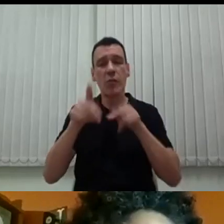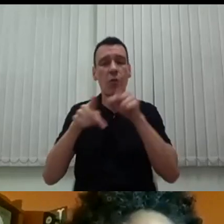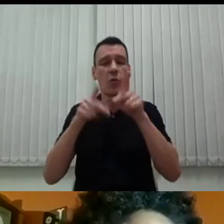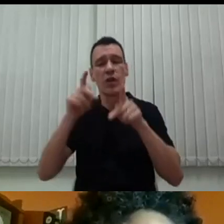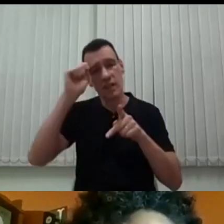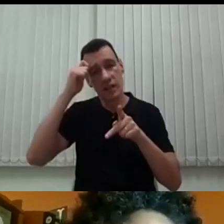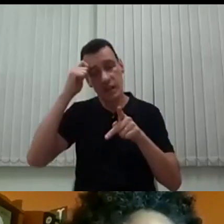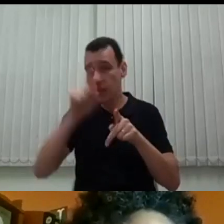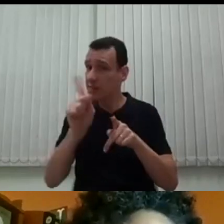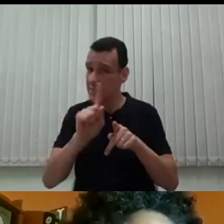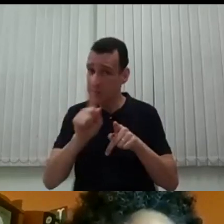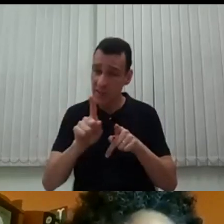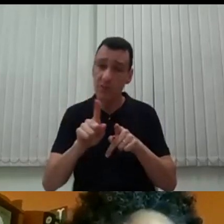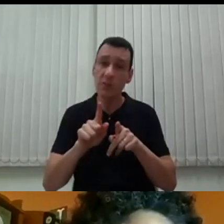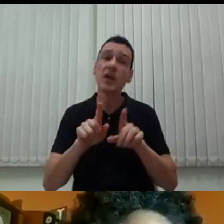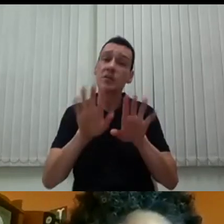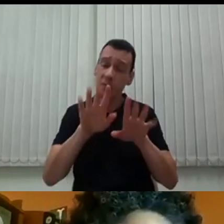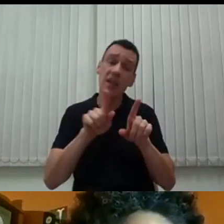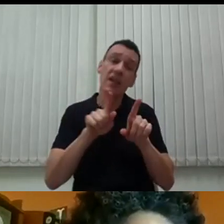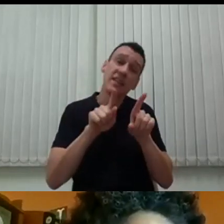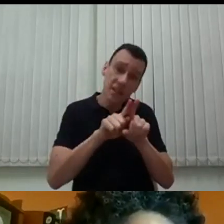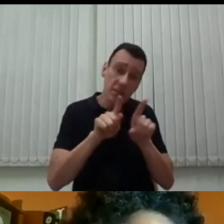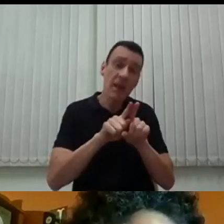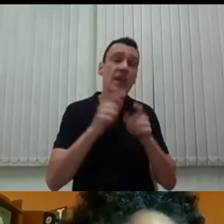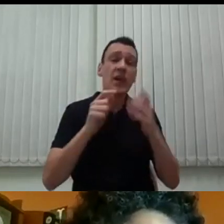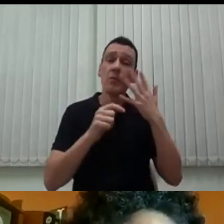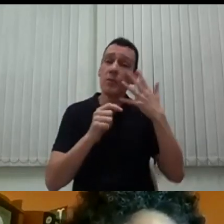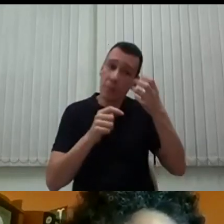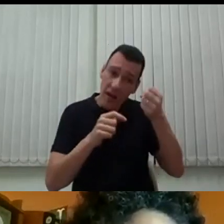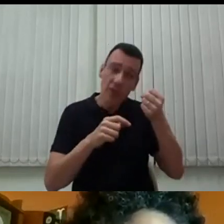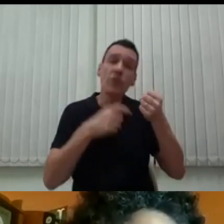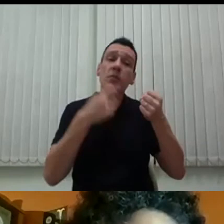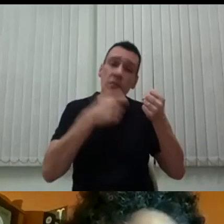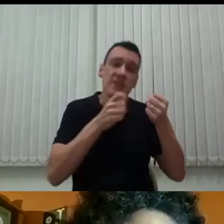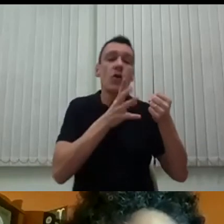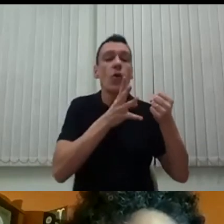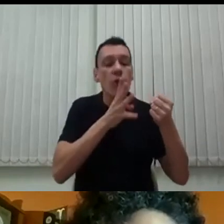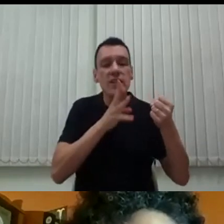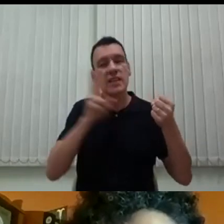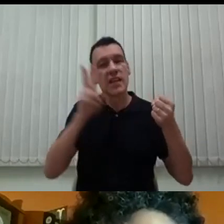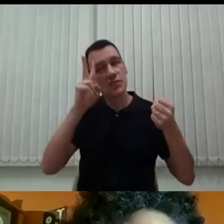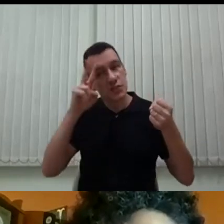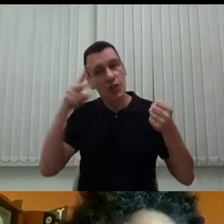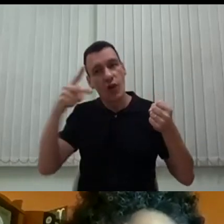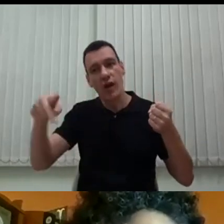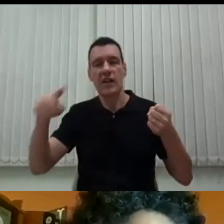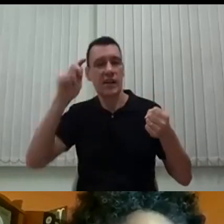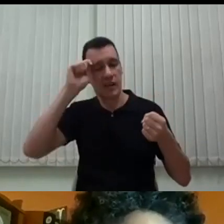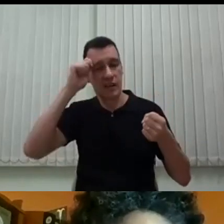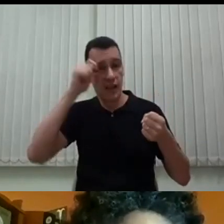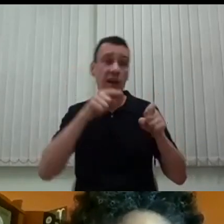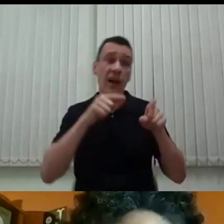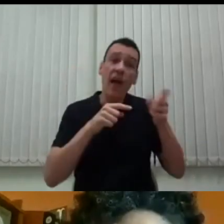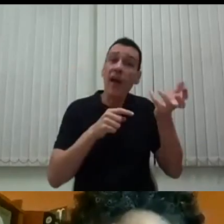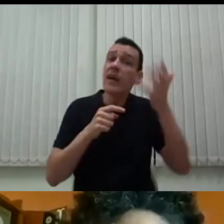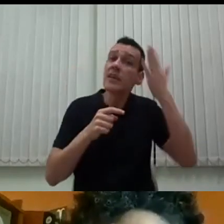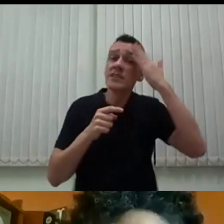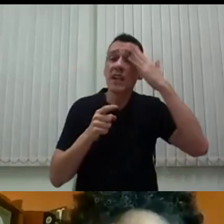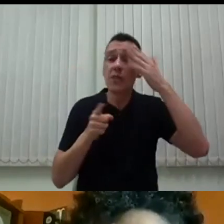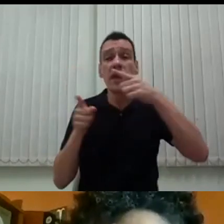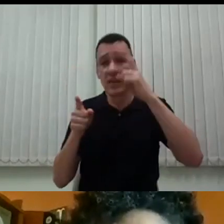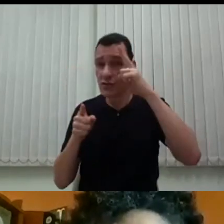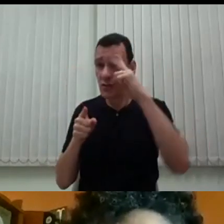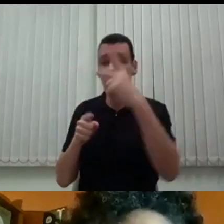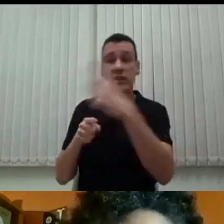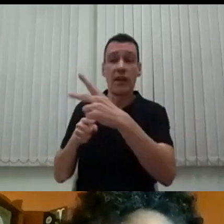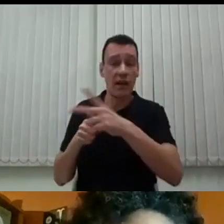negada o direito de conhecer essa história. E aí, a sua identidade é construída de maneira a se sentir